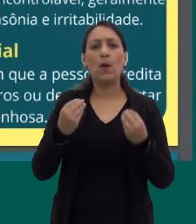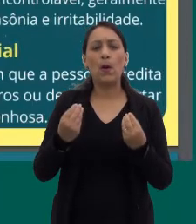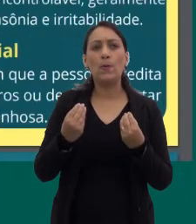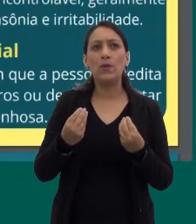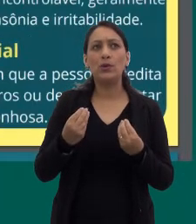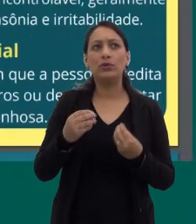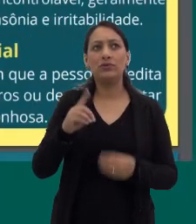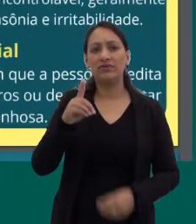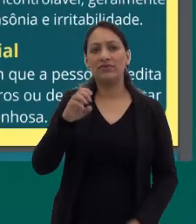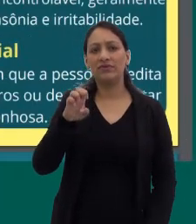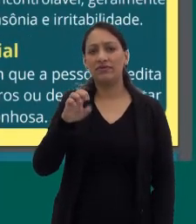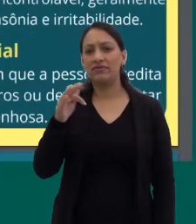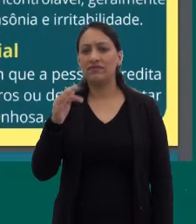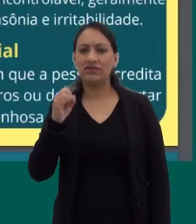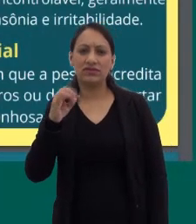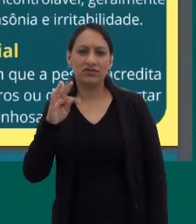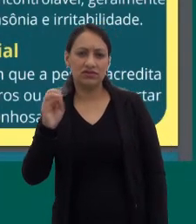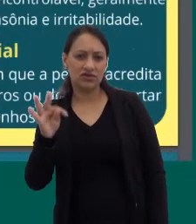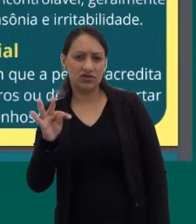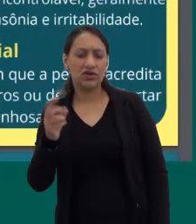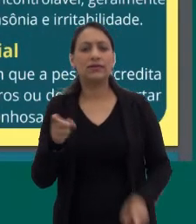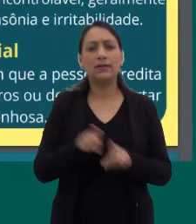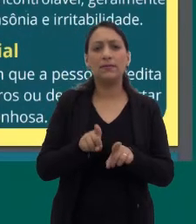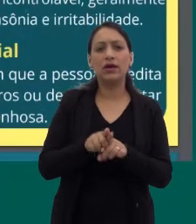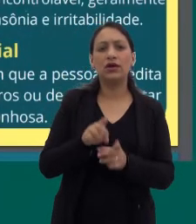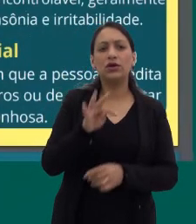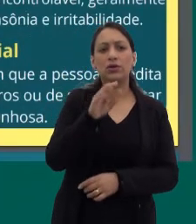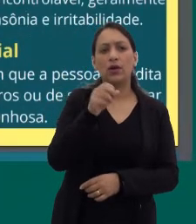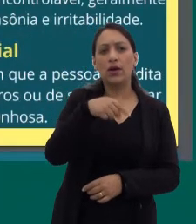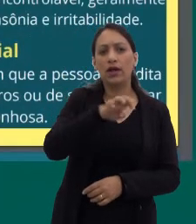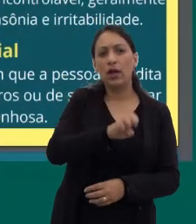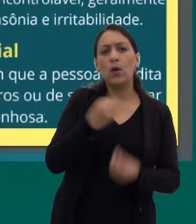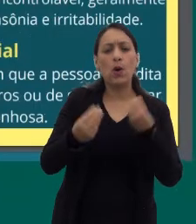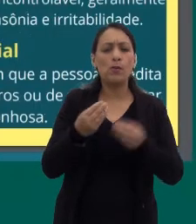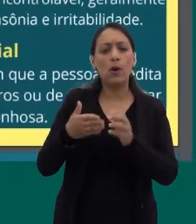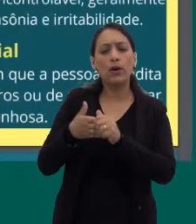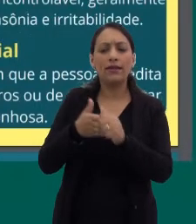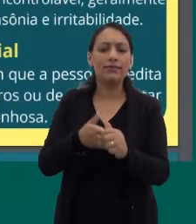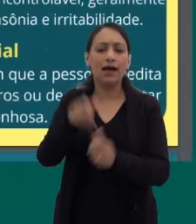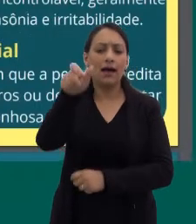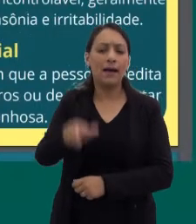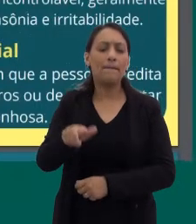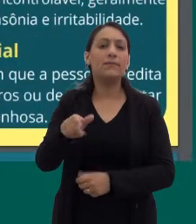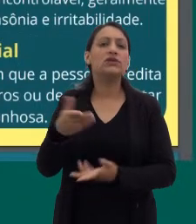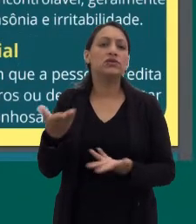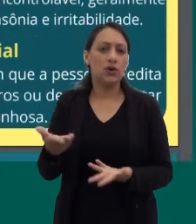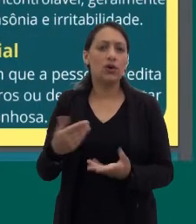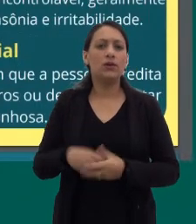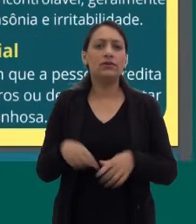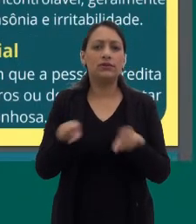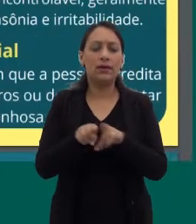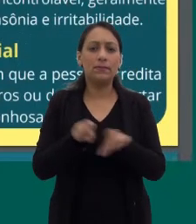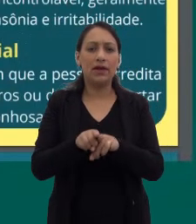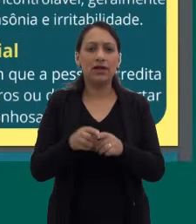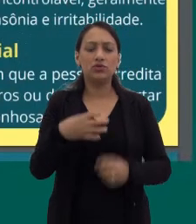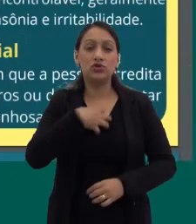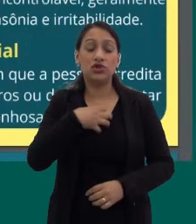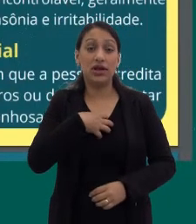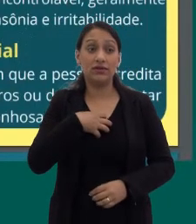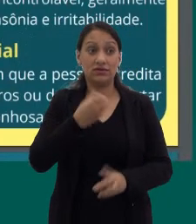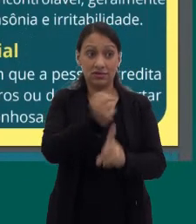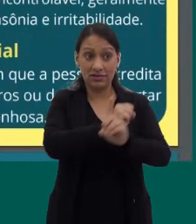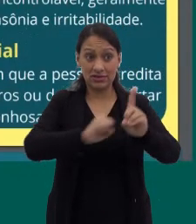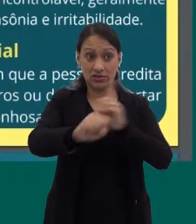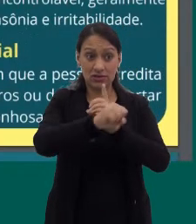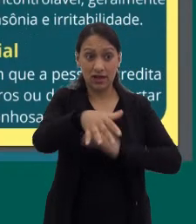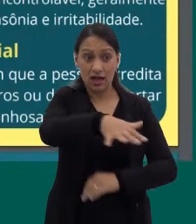vai conduzir esse paciente, assim. Ou a forma da ansiedade se manifestar pela fobia social vai ser diferente de um transtorno